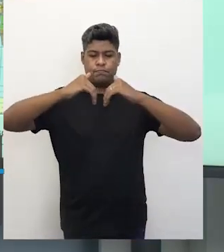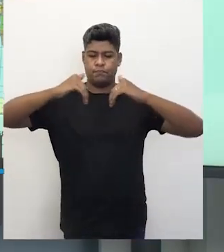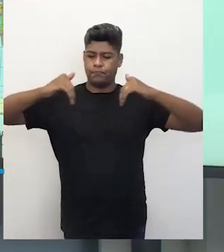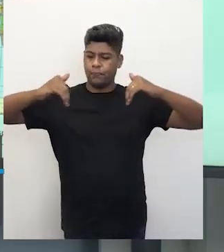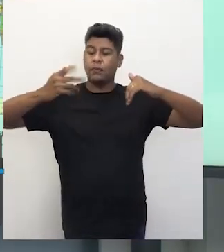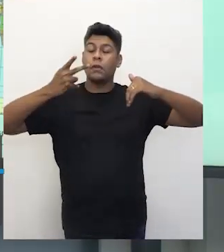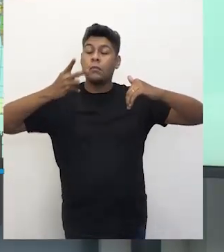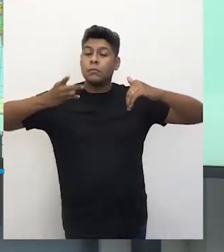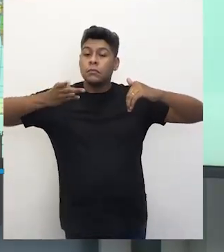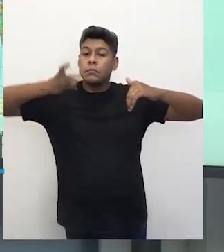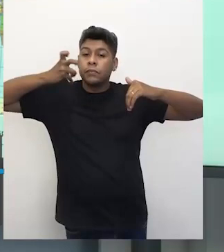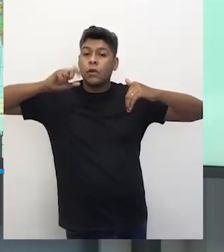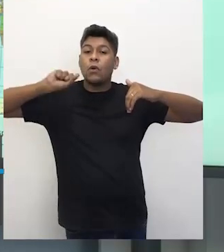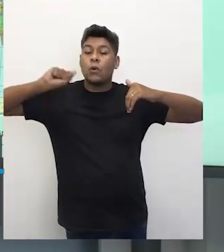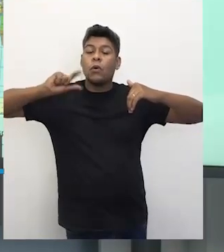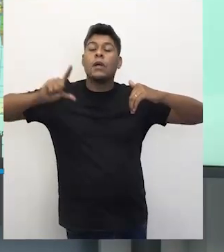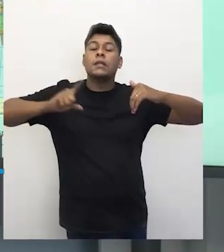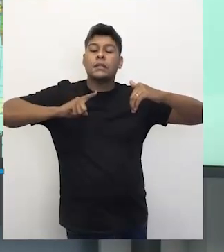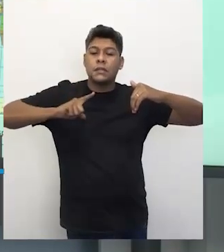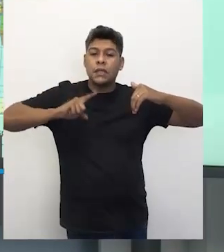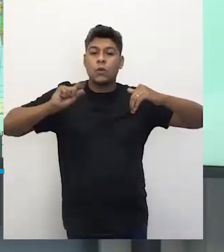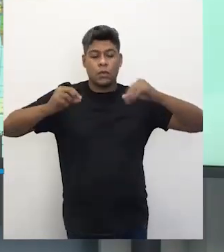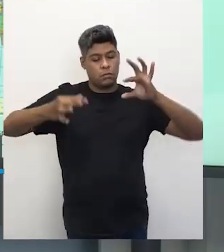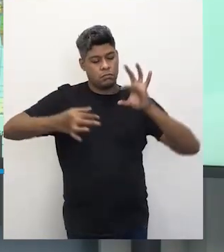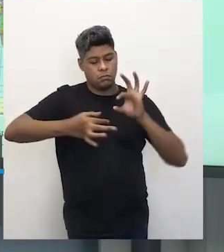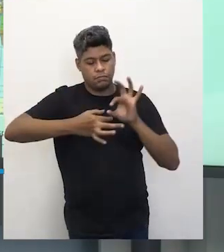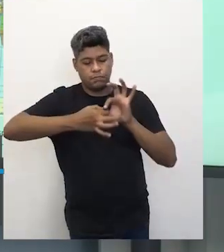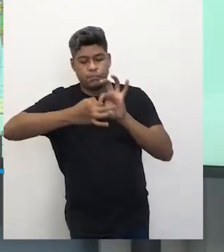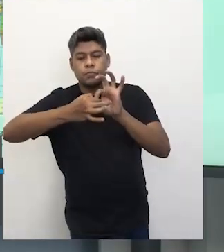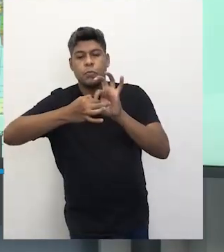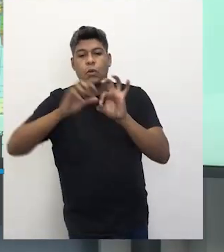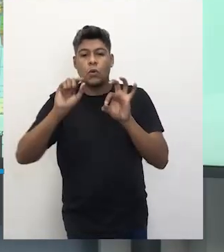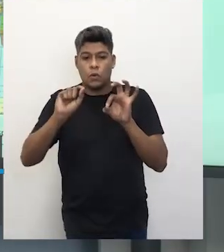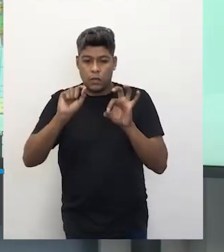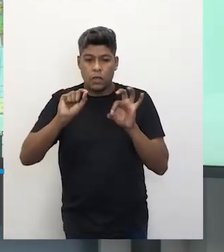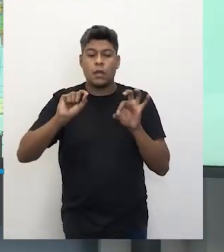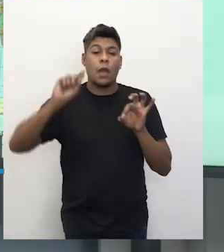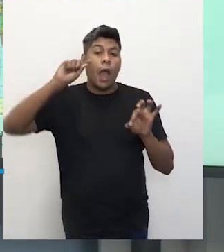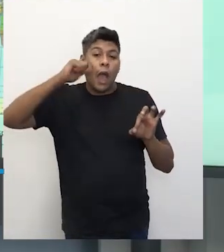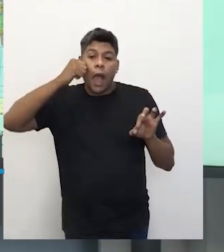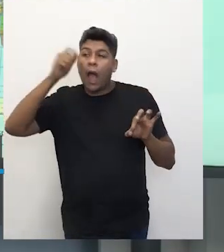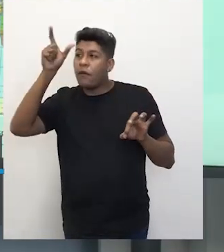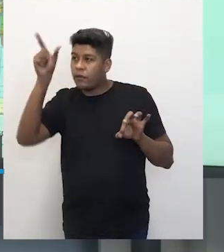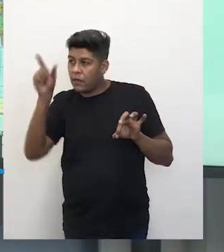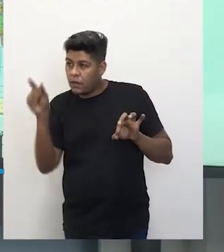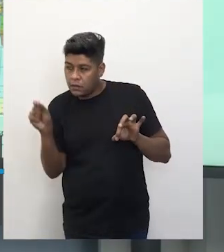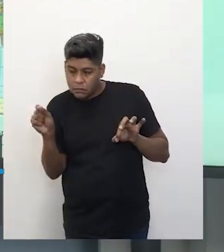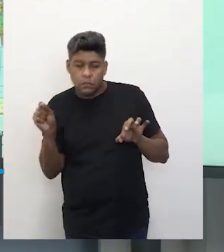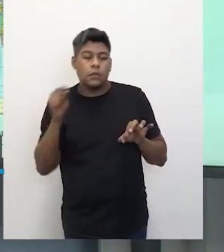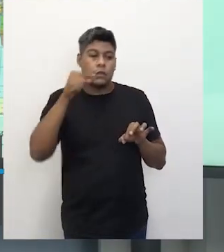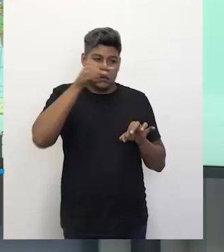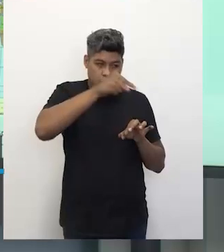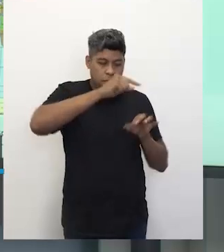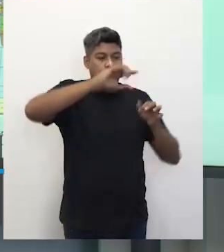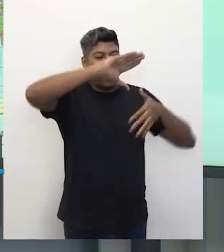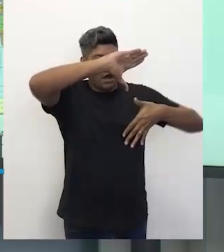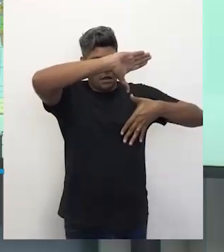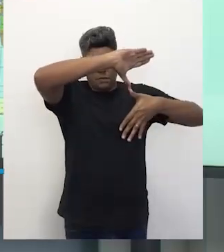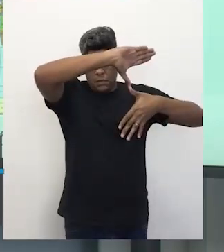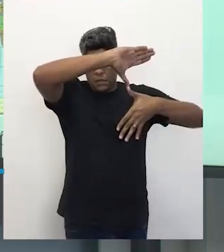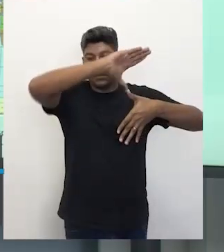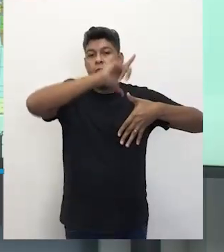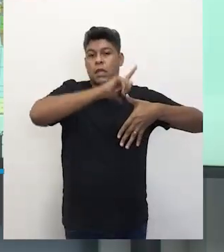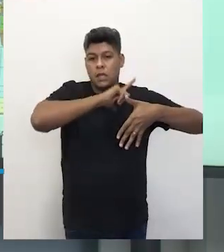observa claramente né que a né uma ligação aí entre o continente africano o continente americano Então até